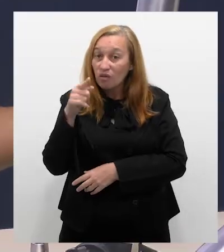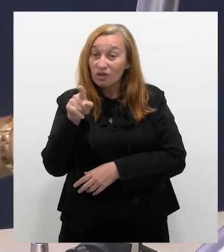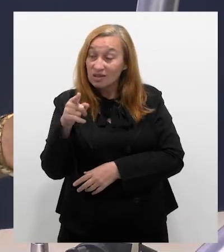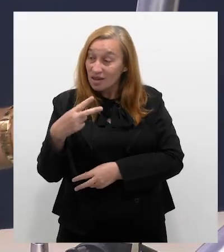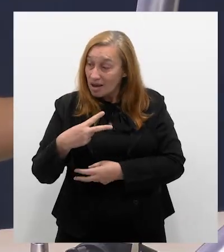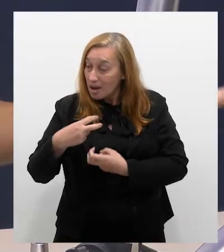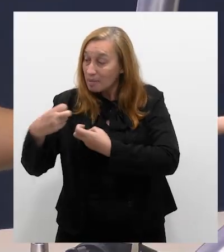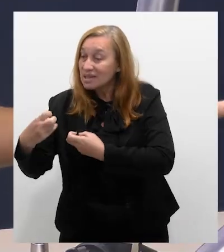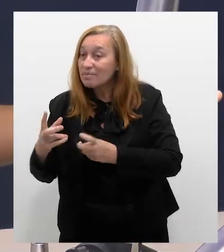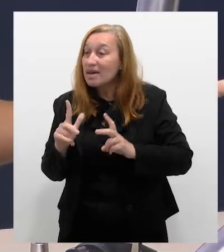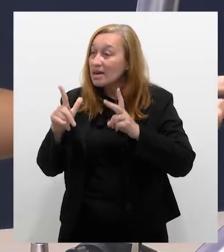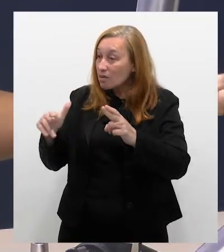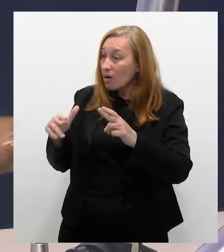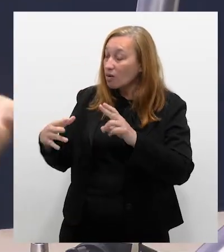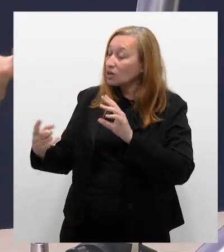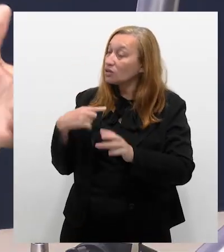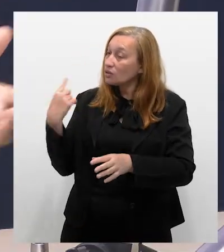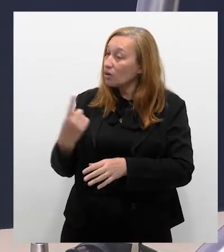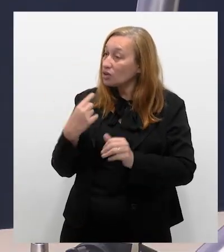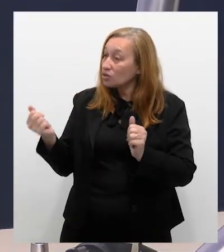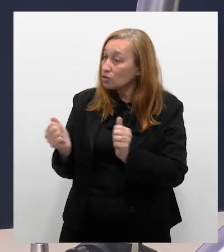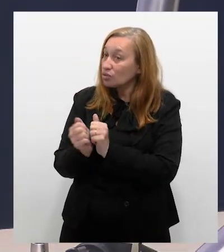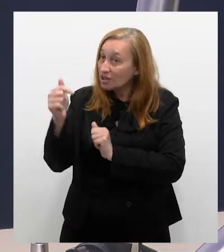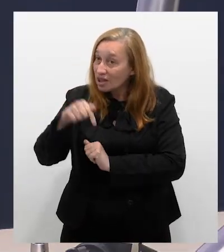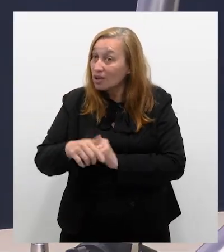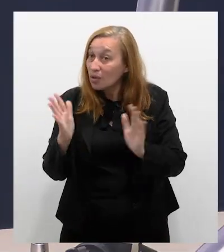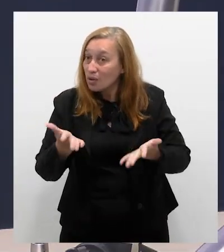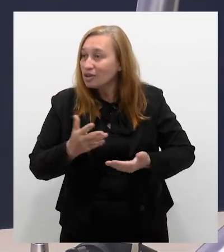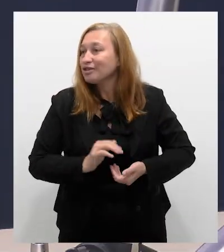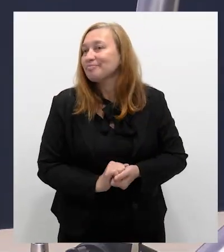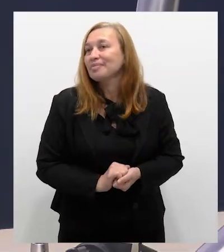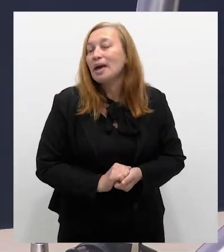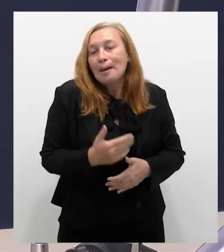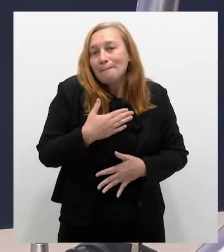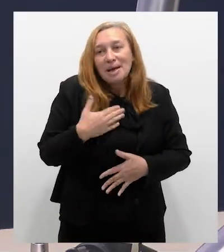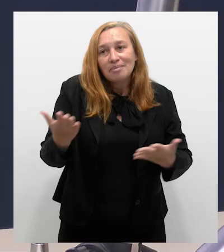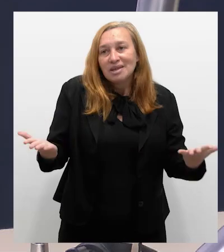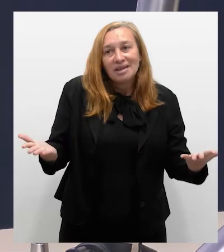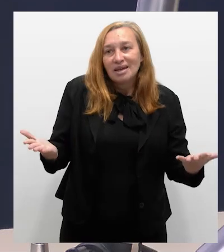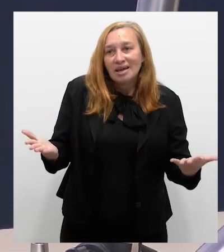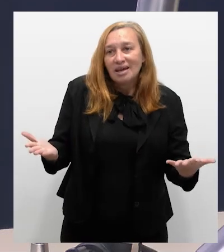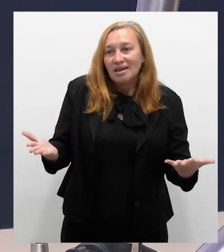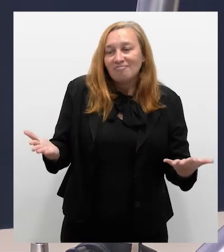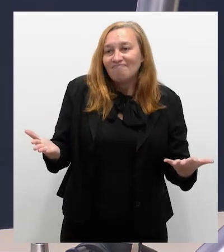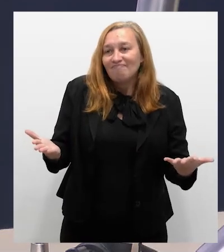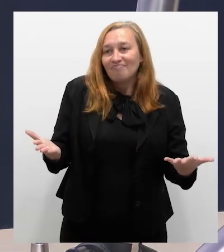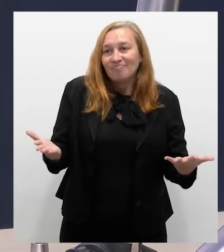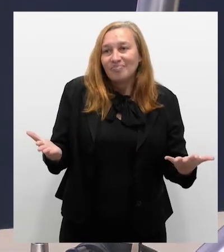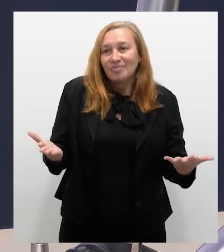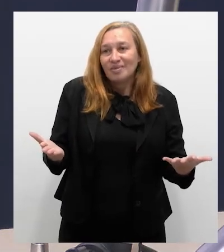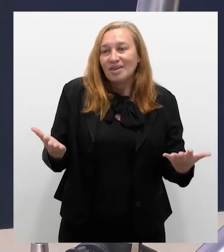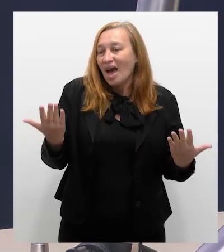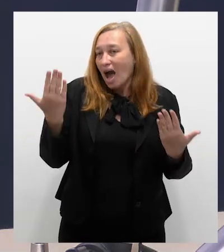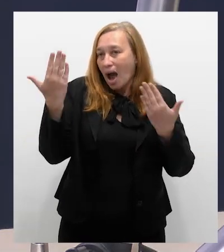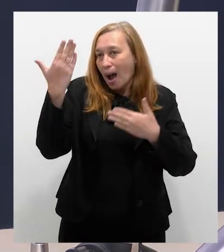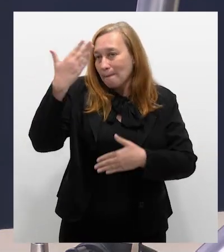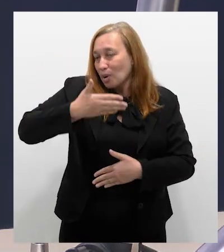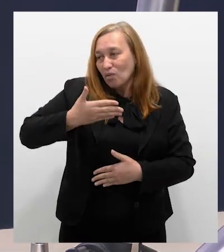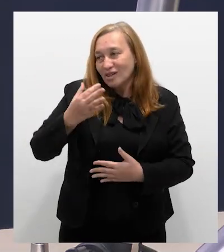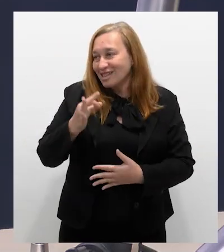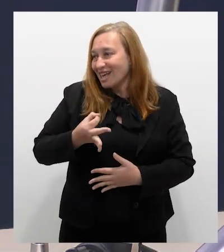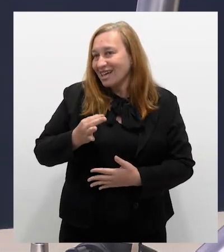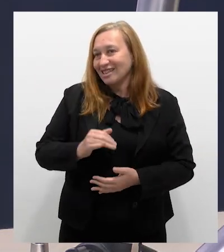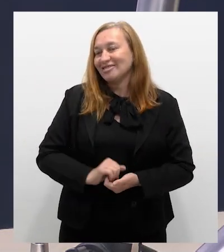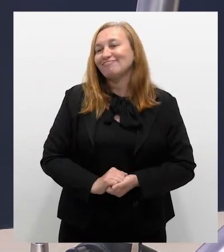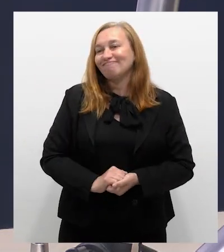história, e você perceber minha história, e a gente confluir para hoje estar aqui. Isso, para mim, foi assim a prova